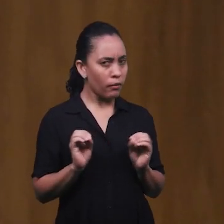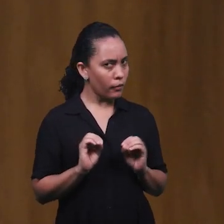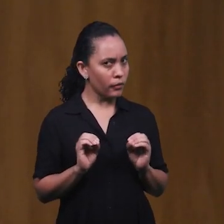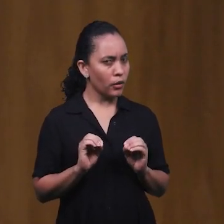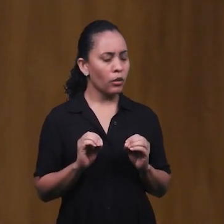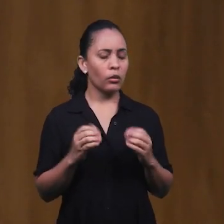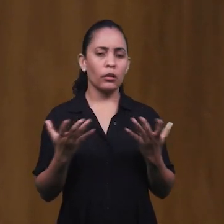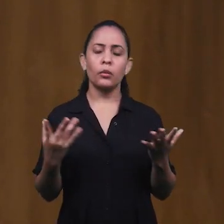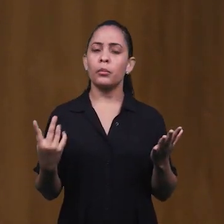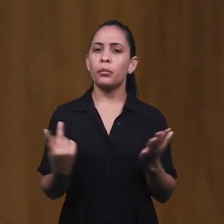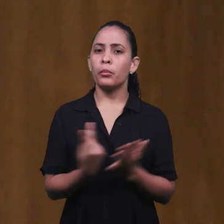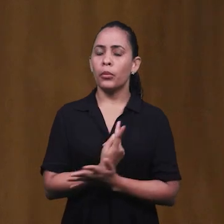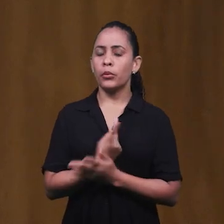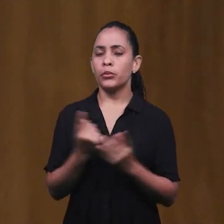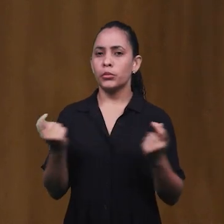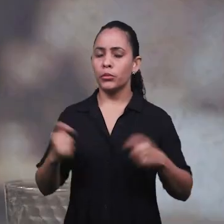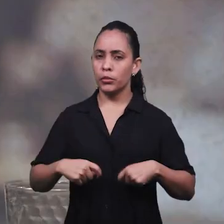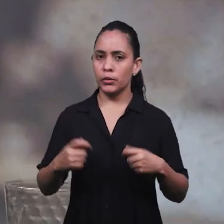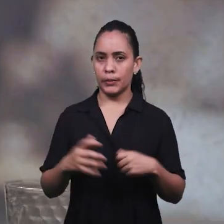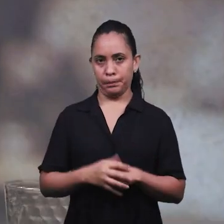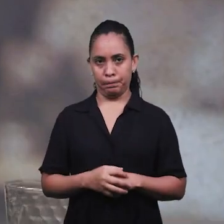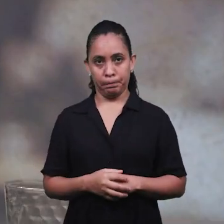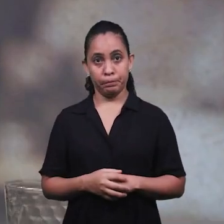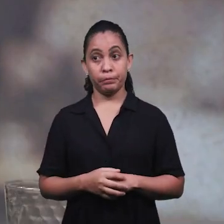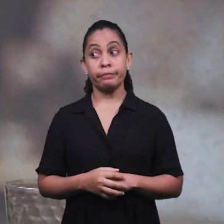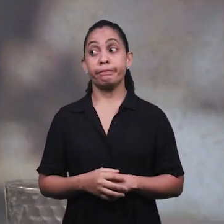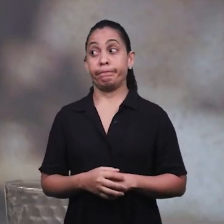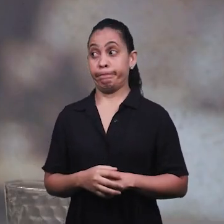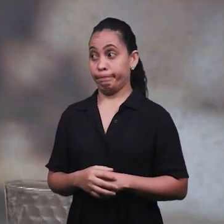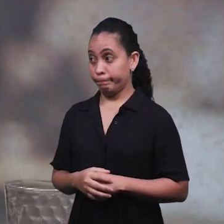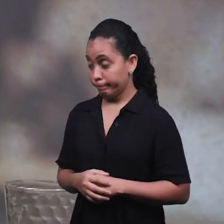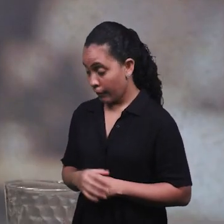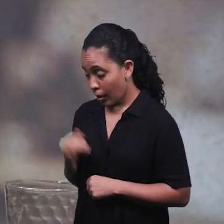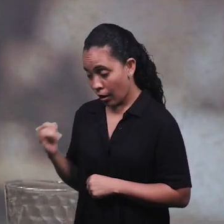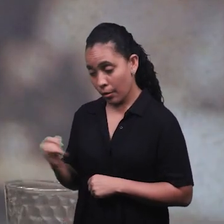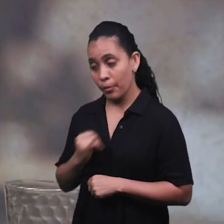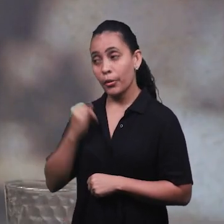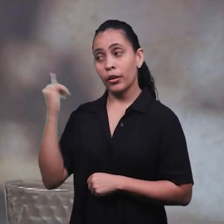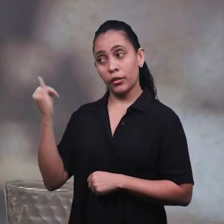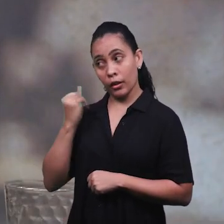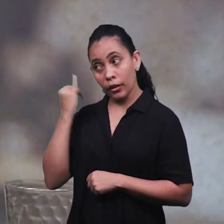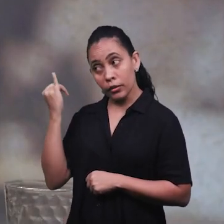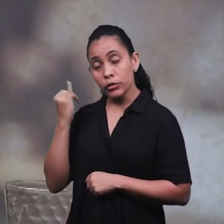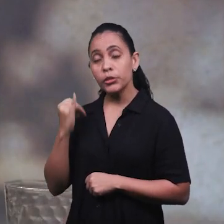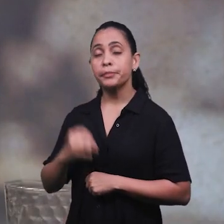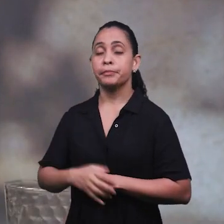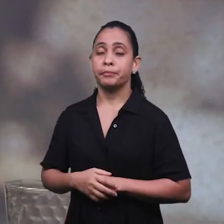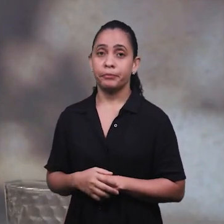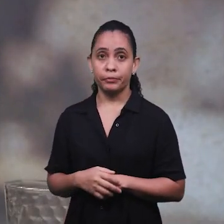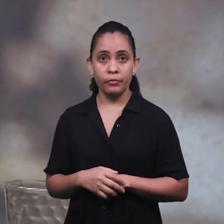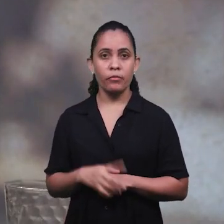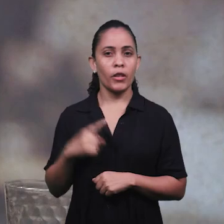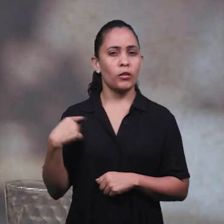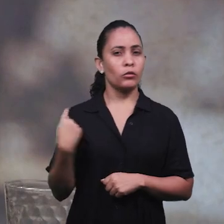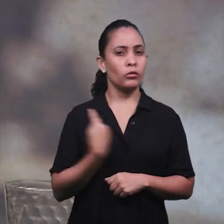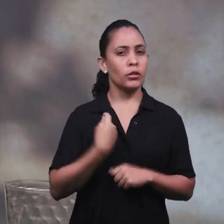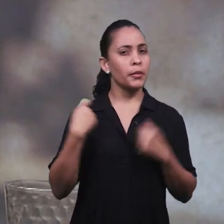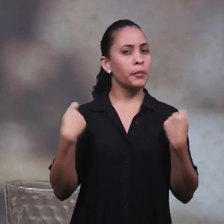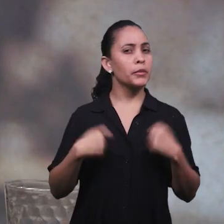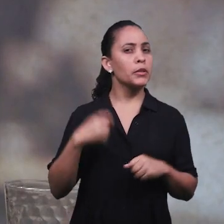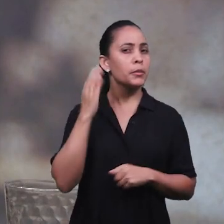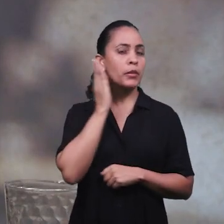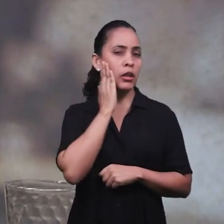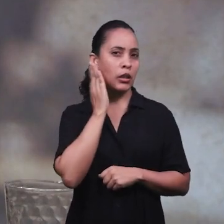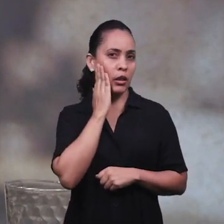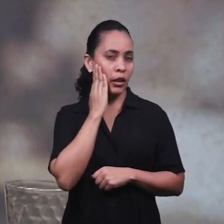os riscos, o que pode acontecer? Rodrigo, essa pergunta é muito importante, porque a gente precisa entender